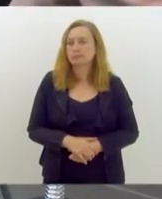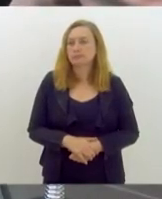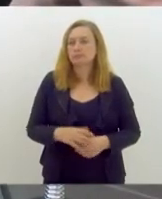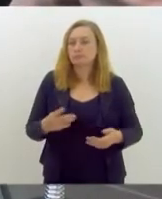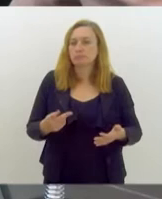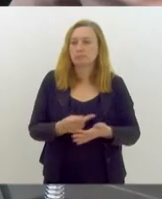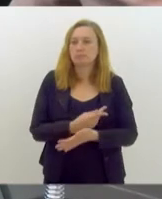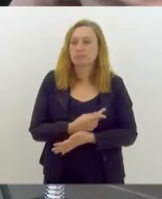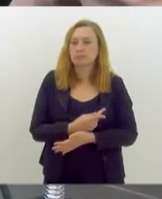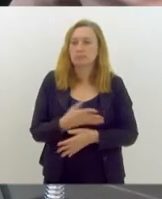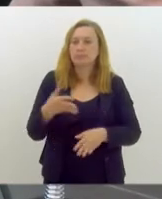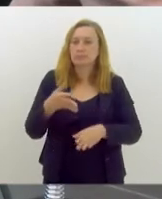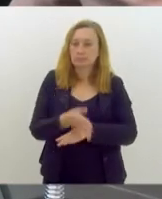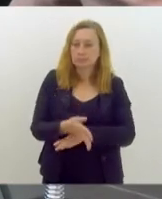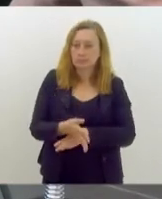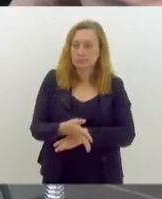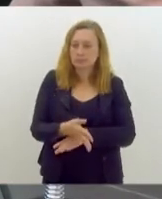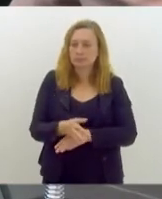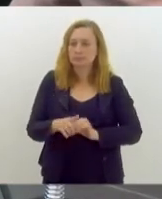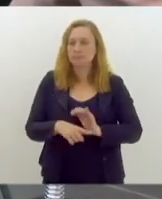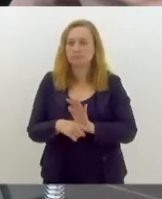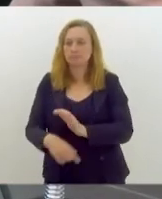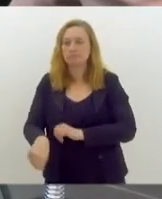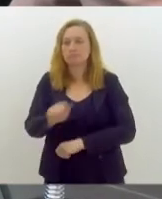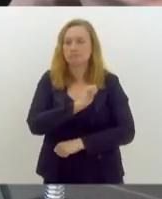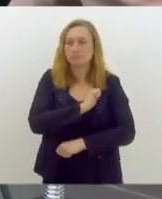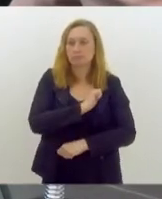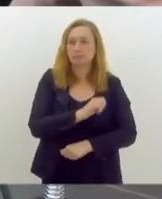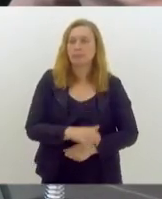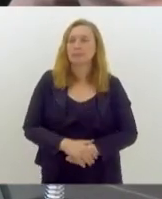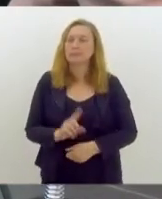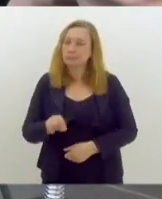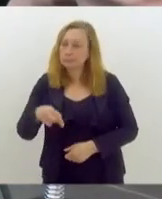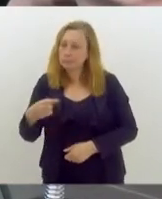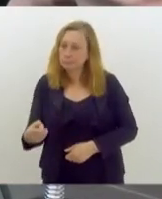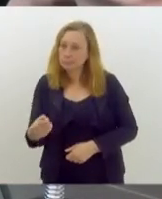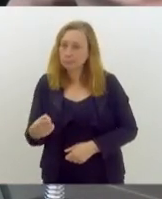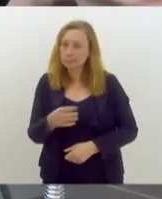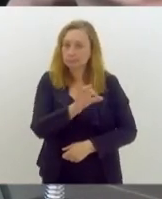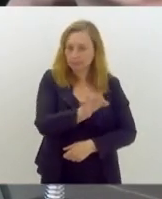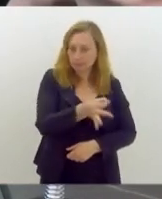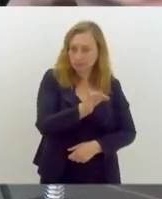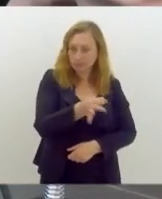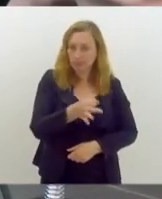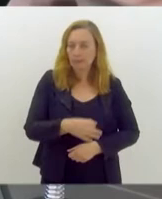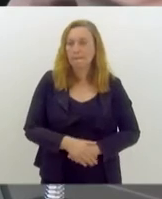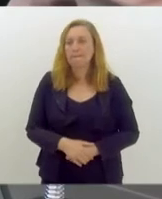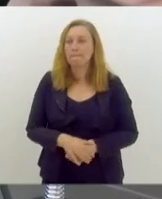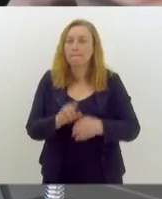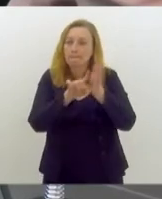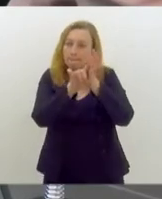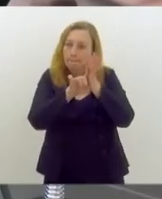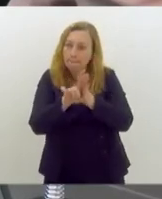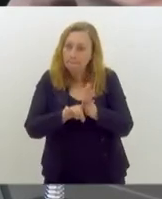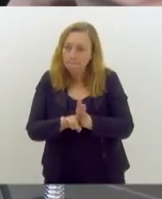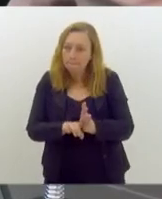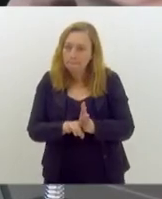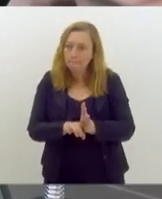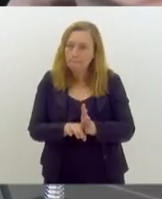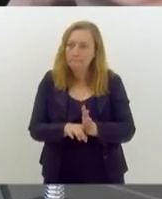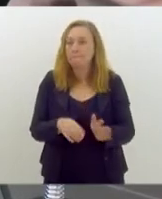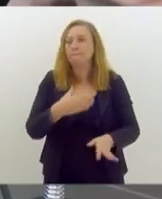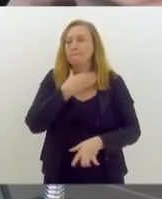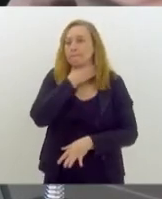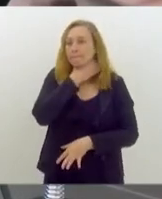entra no regime de recuperação fiscal depois evidentemente analisa a crise